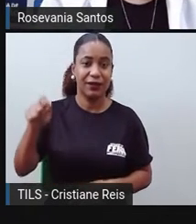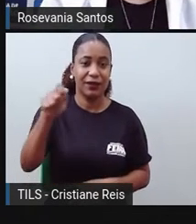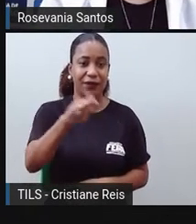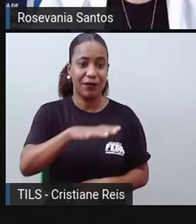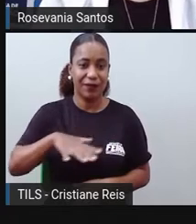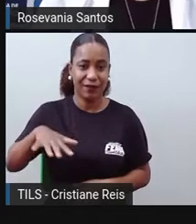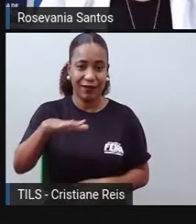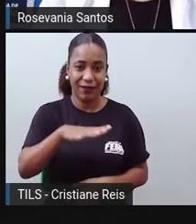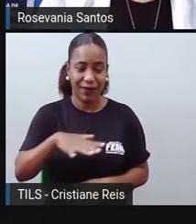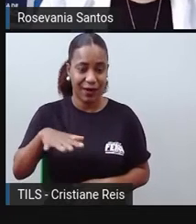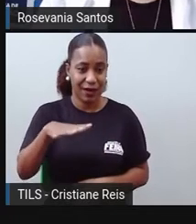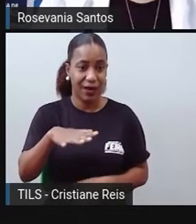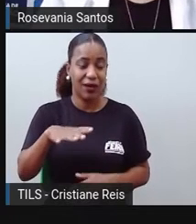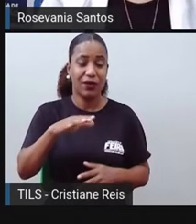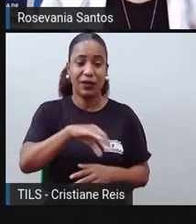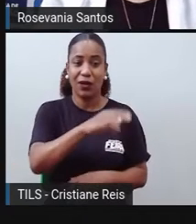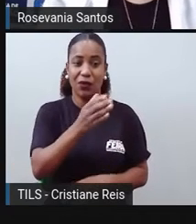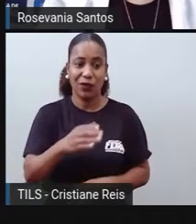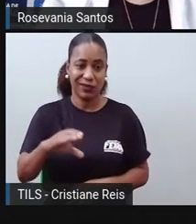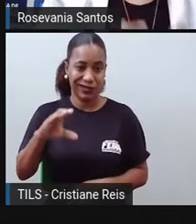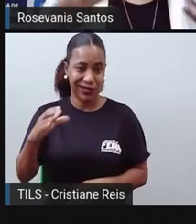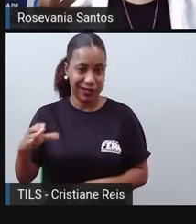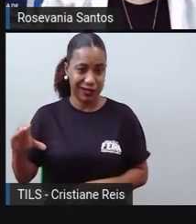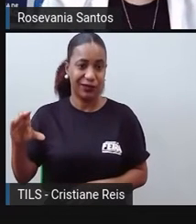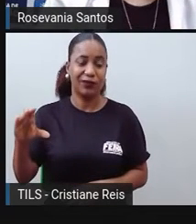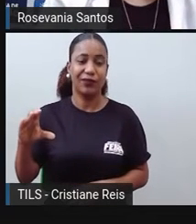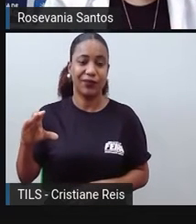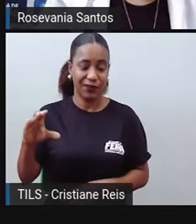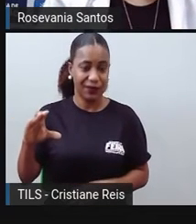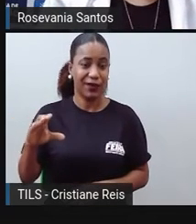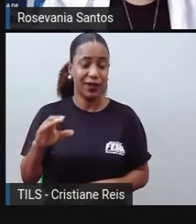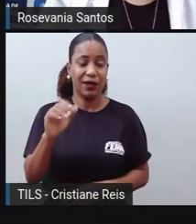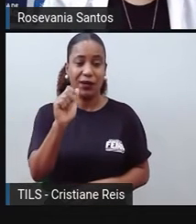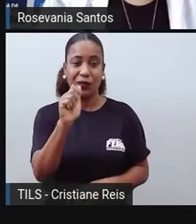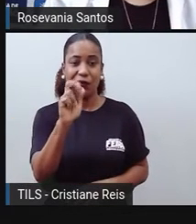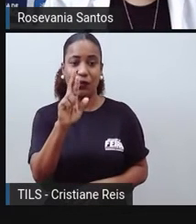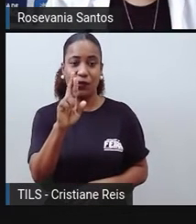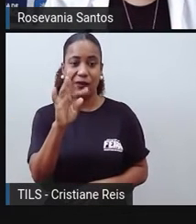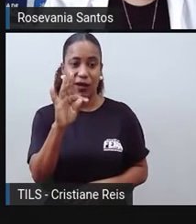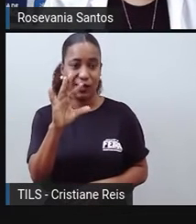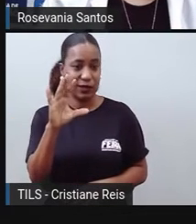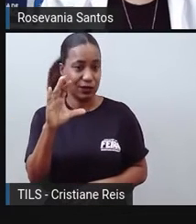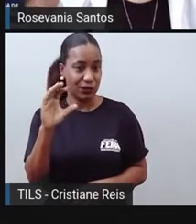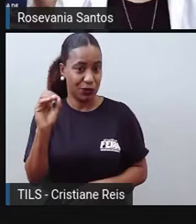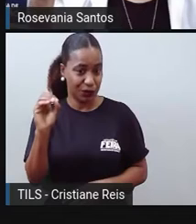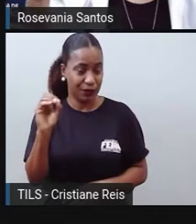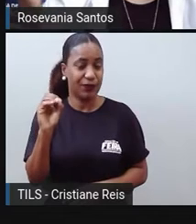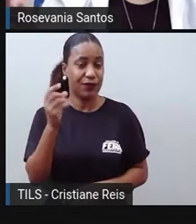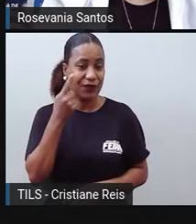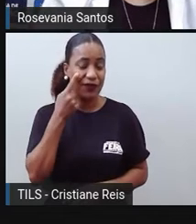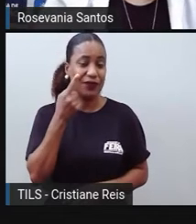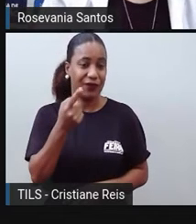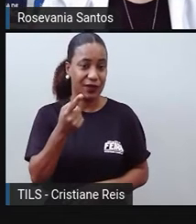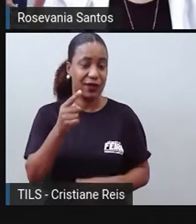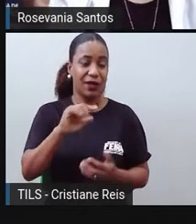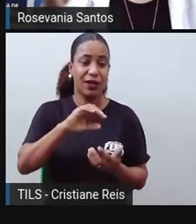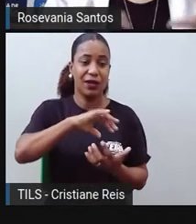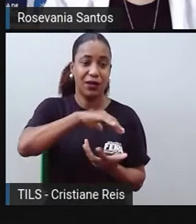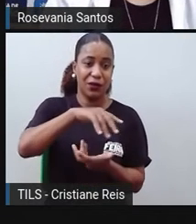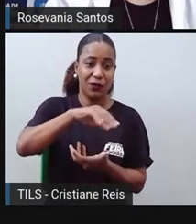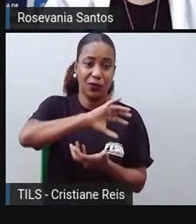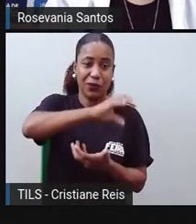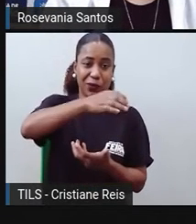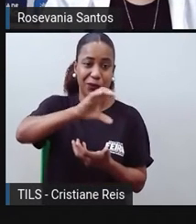Glacial Ártico. Foi como eu falei para vocês, né? Não tem terras ali, né? Não é um continente ali. É uma área